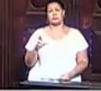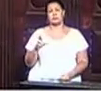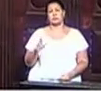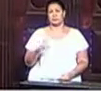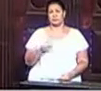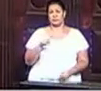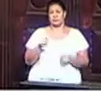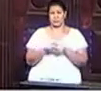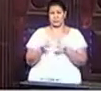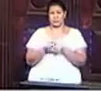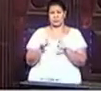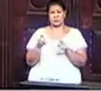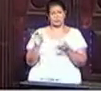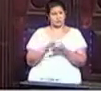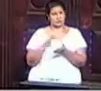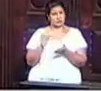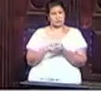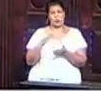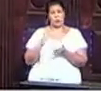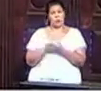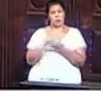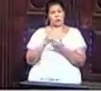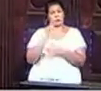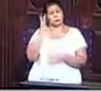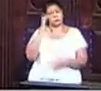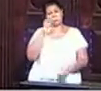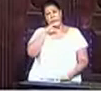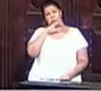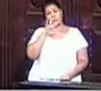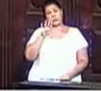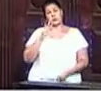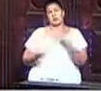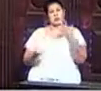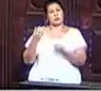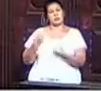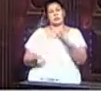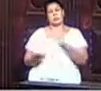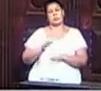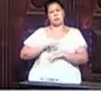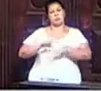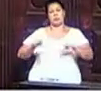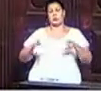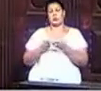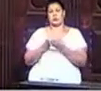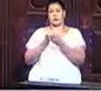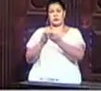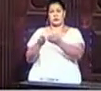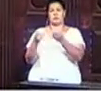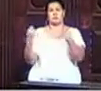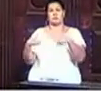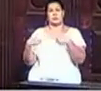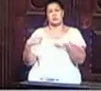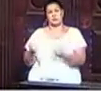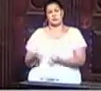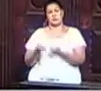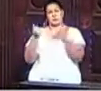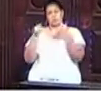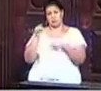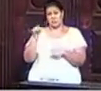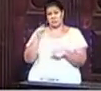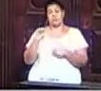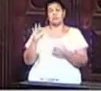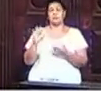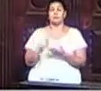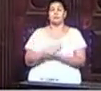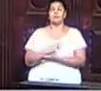o contrato da CCR onde ela acha que é ruim, mas atende a milhares de passageiros e que precisa melhorar, e ela assinou um contrato que vai